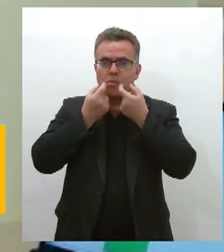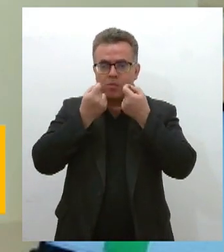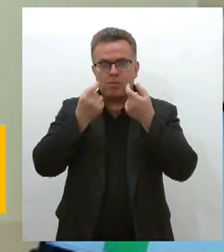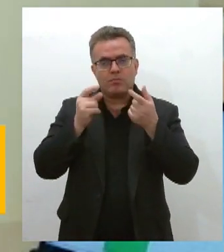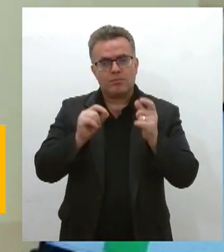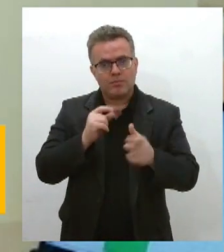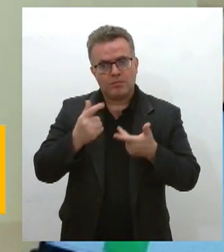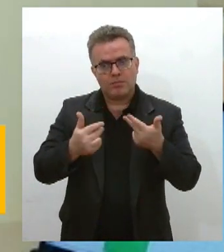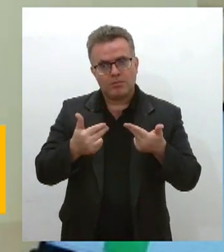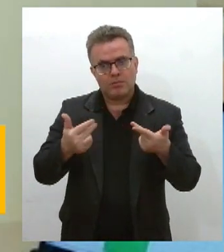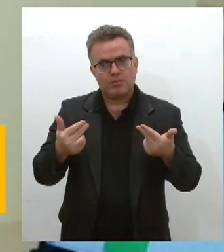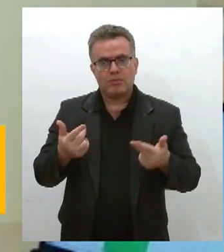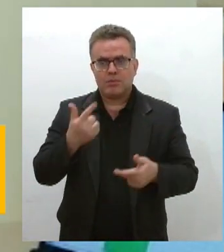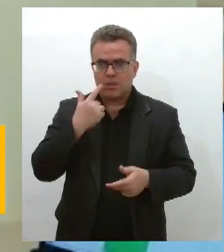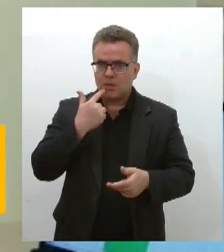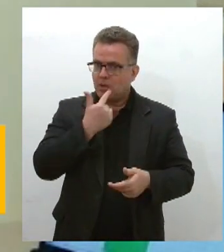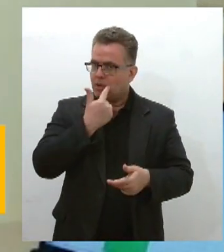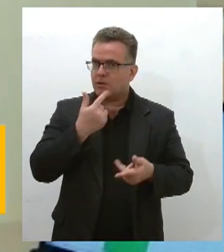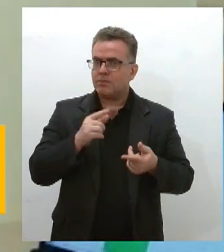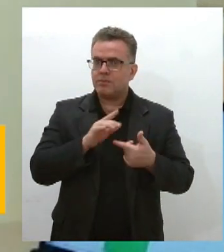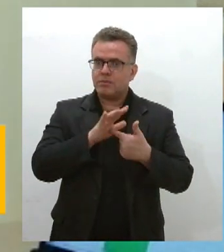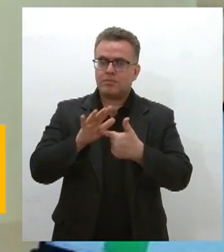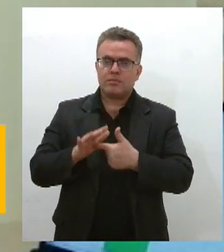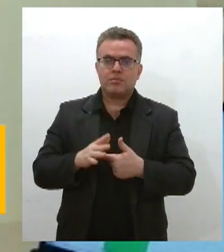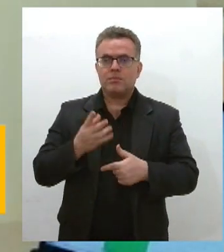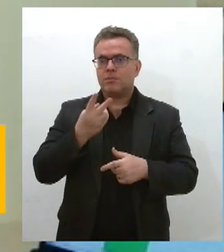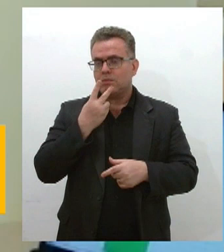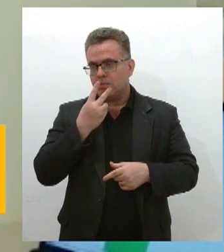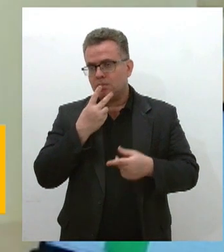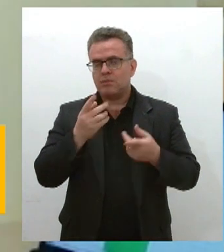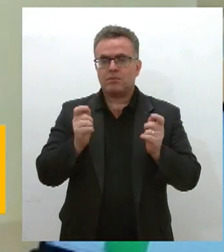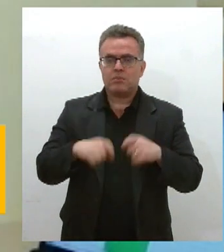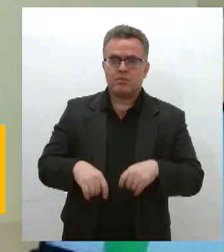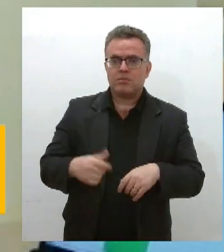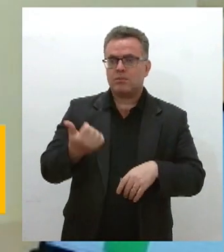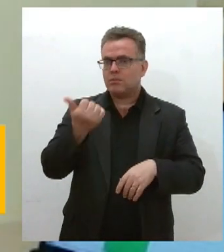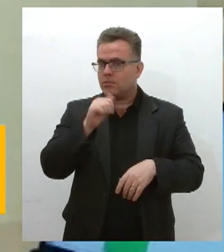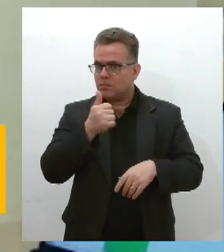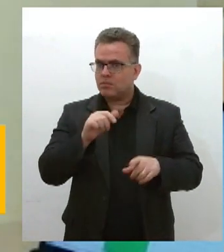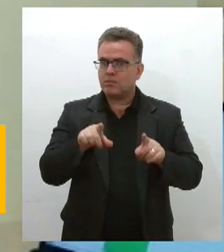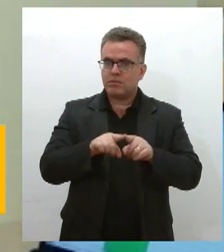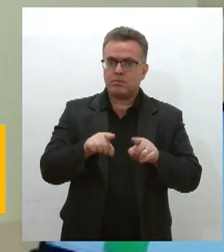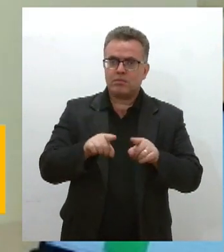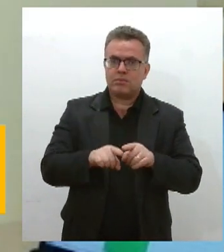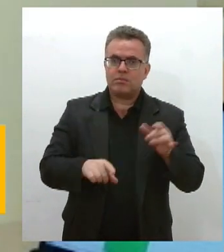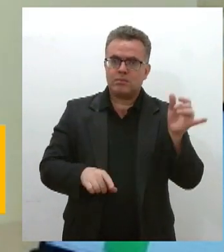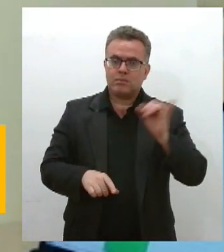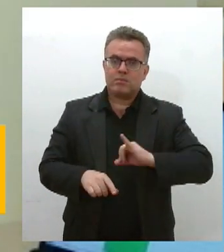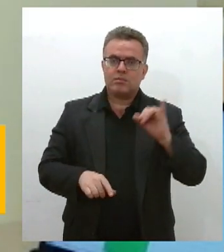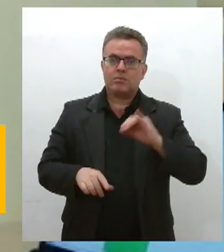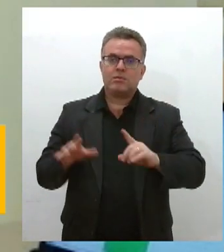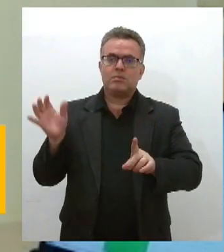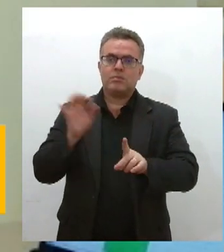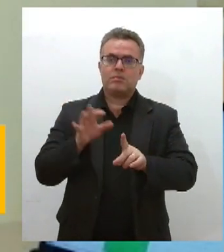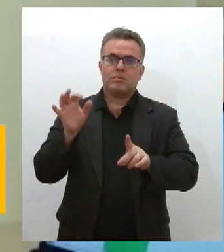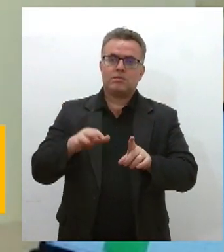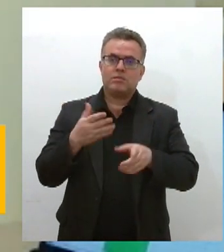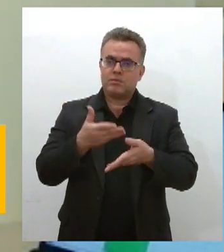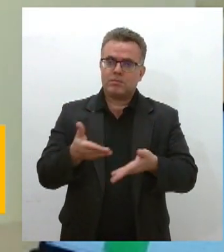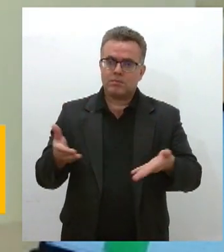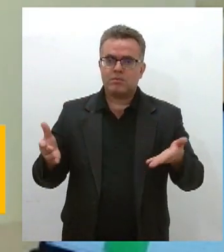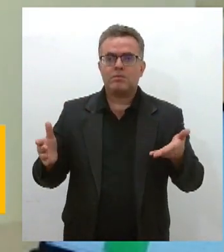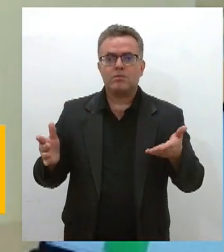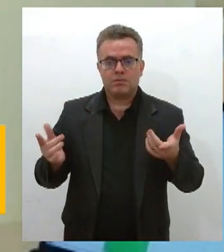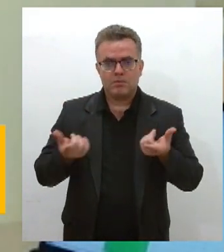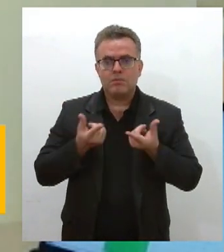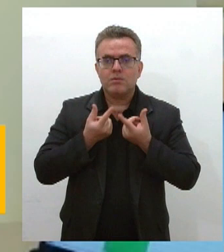no lábio. Logicamente que o cigarro e o consumo do álcool também são muito importantes para que, eventualmente, um